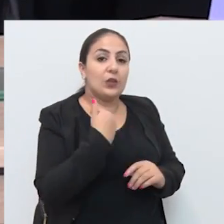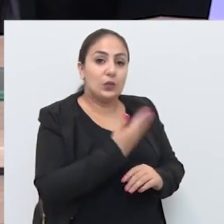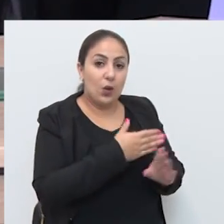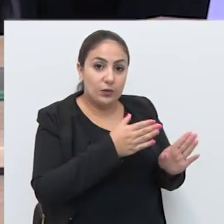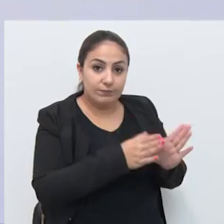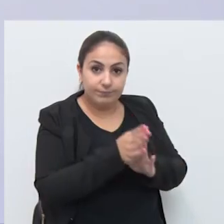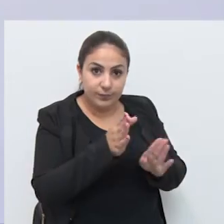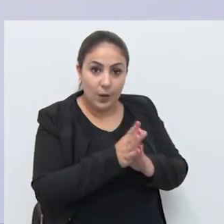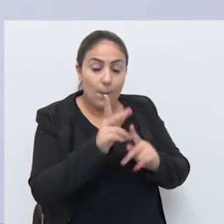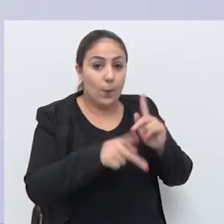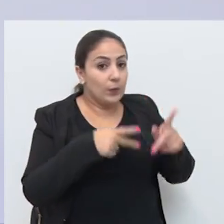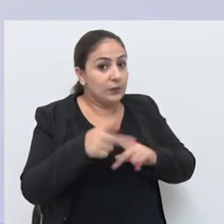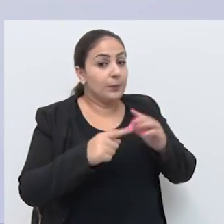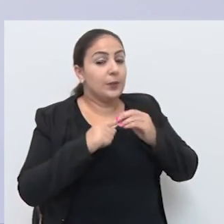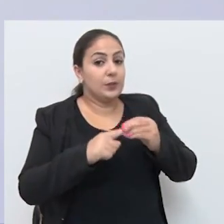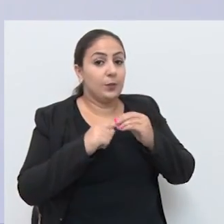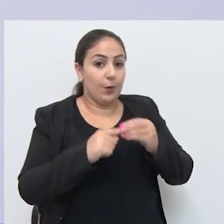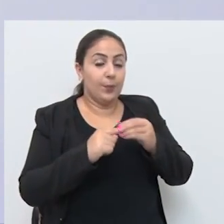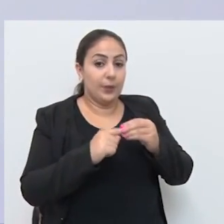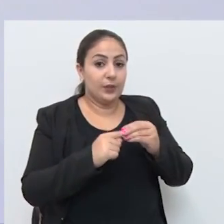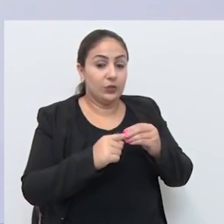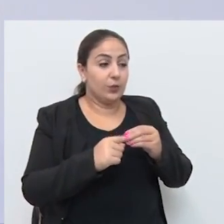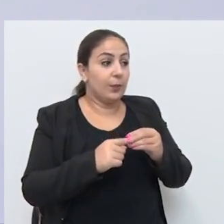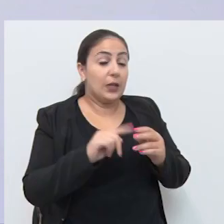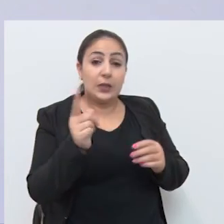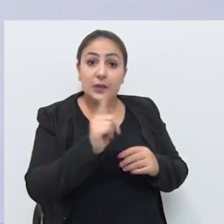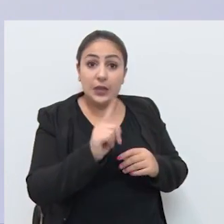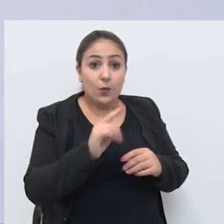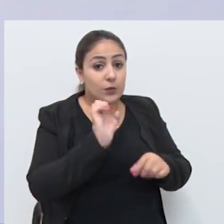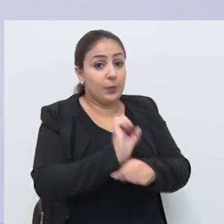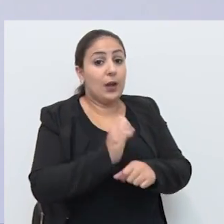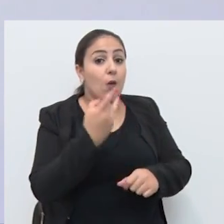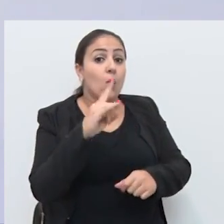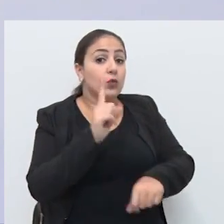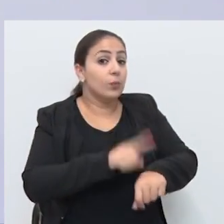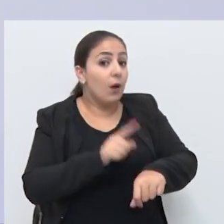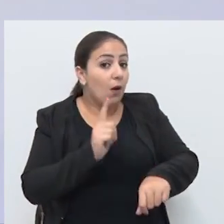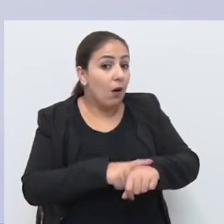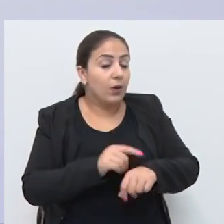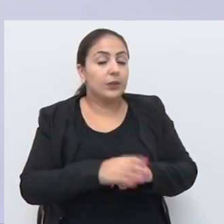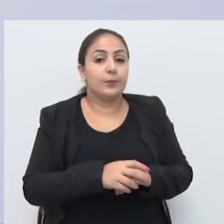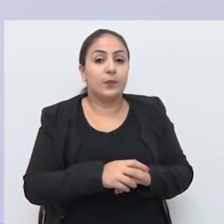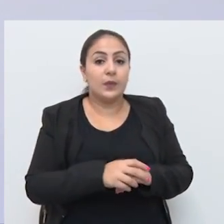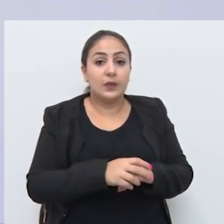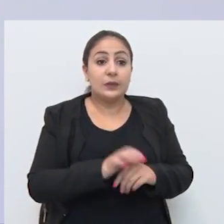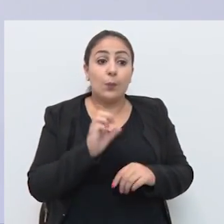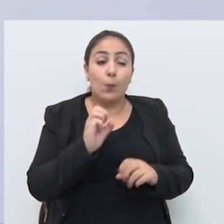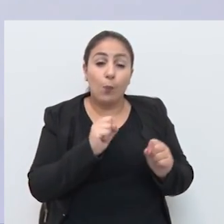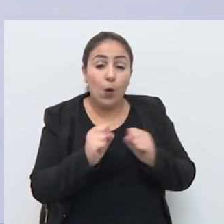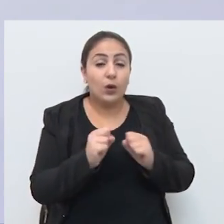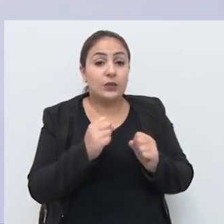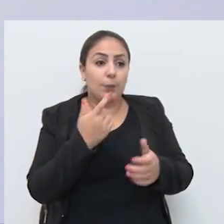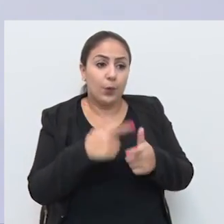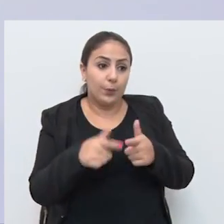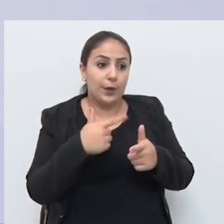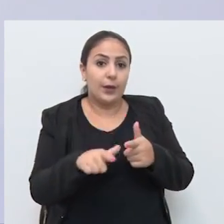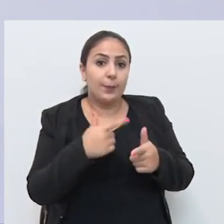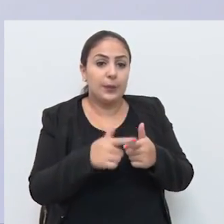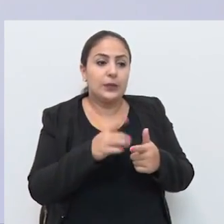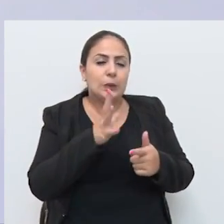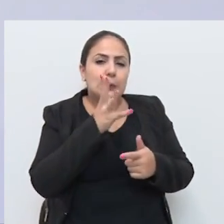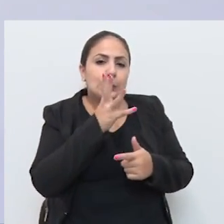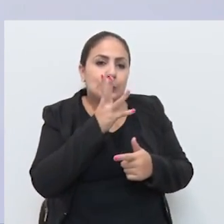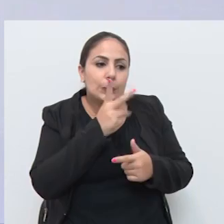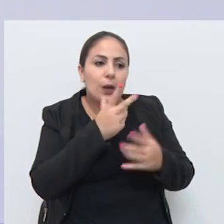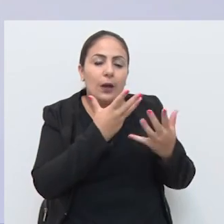gente orienta a população, principalmente o contribuinte, para não deixar para a última hora, para não ter nenhum problema de congestionamento também